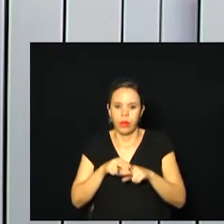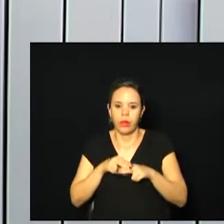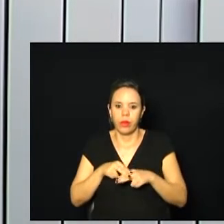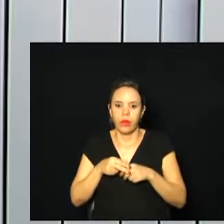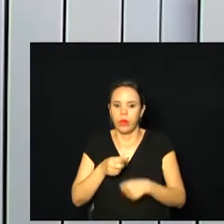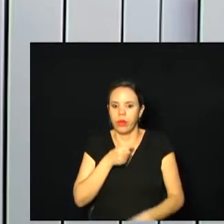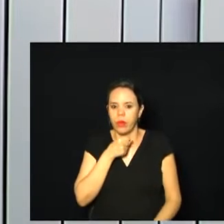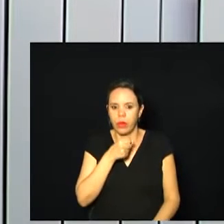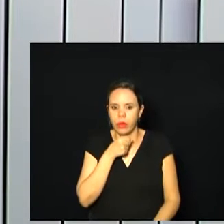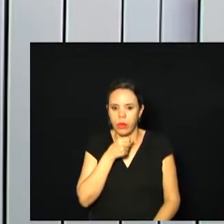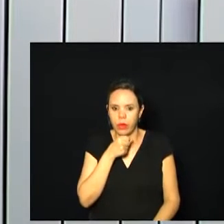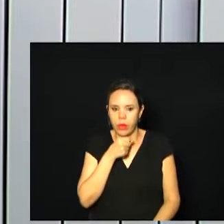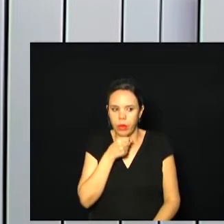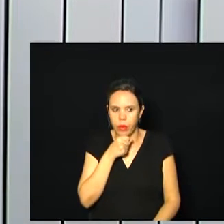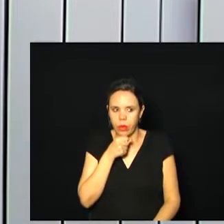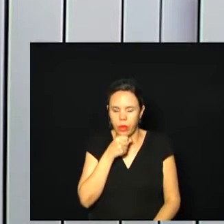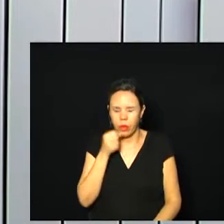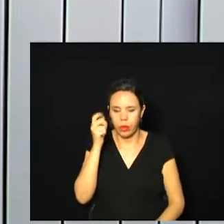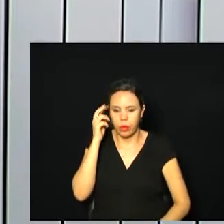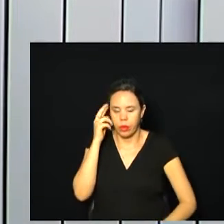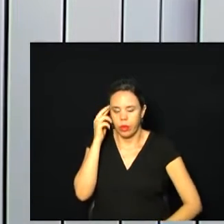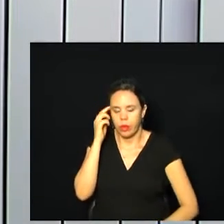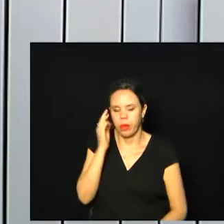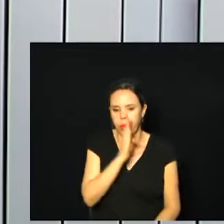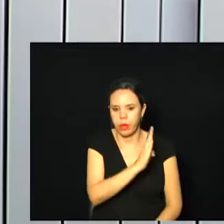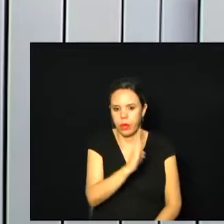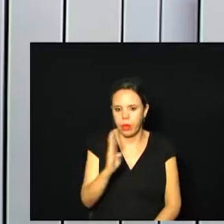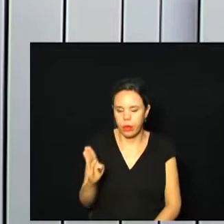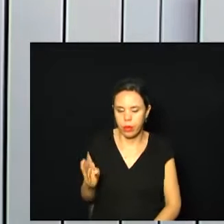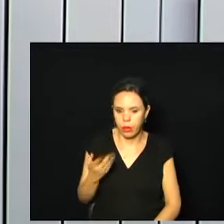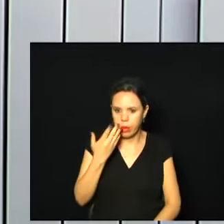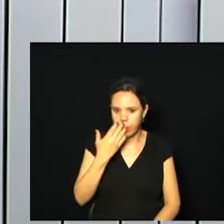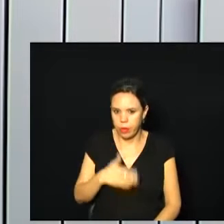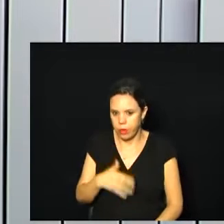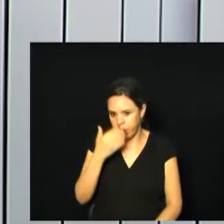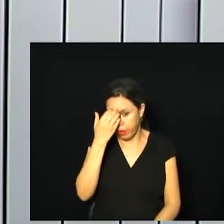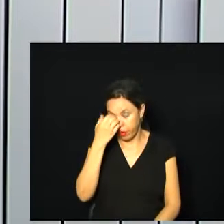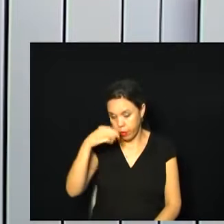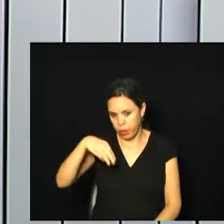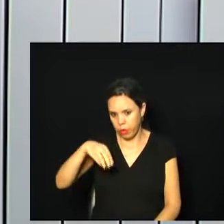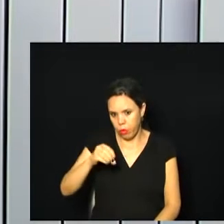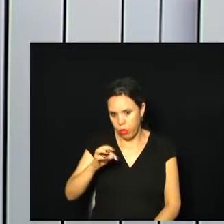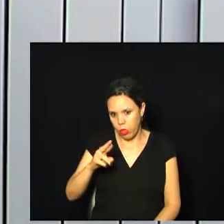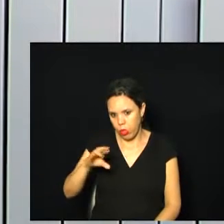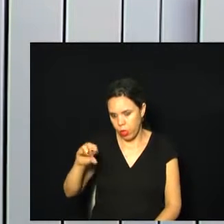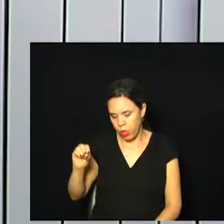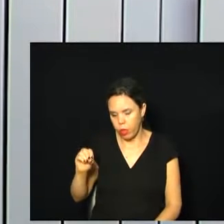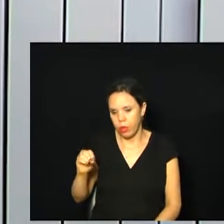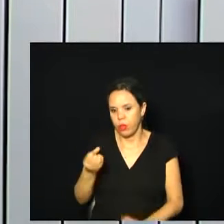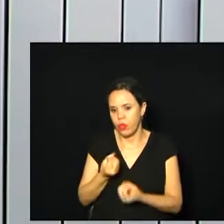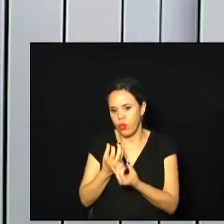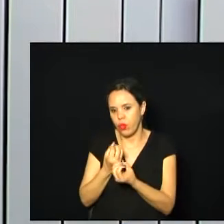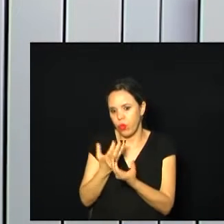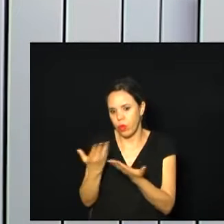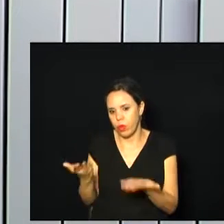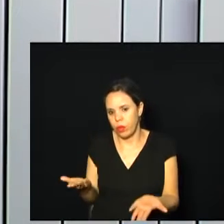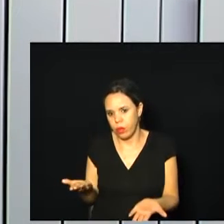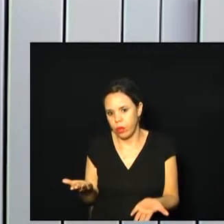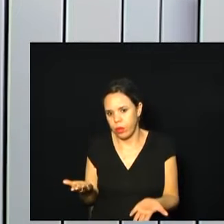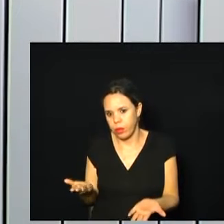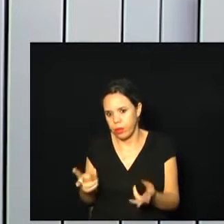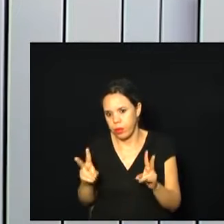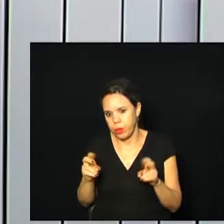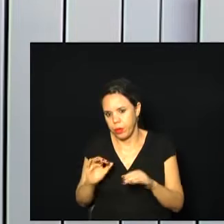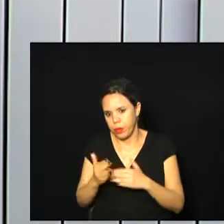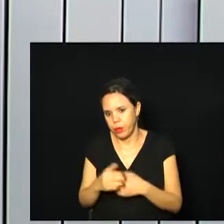nosso repórter André Aranha está na Biblioteca Infantil Monteiro Lobato com muitas informações